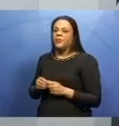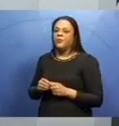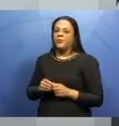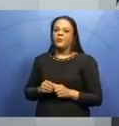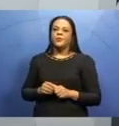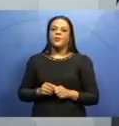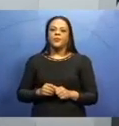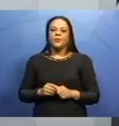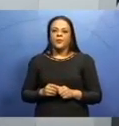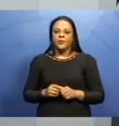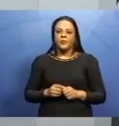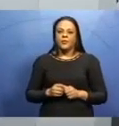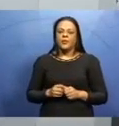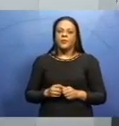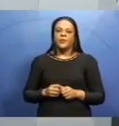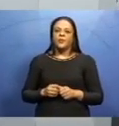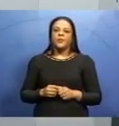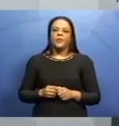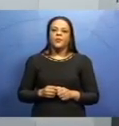Vamos lá?